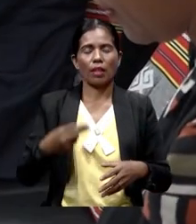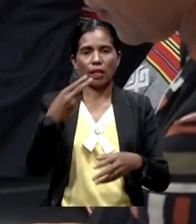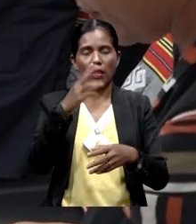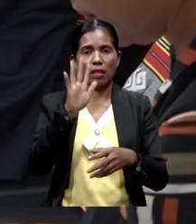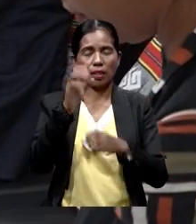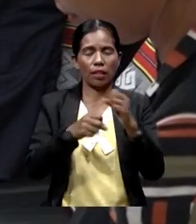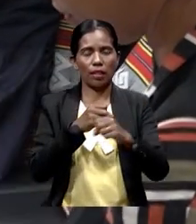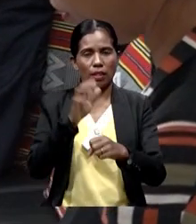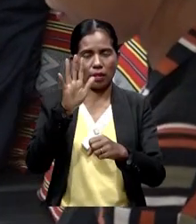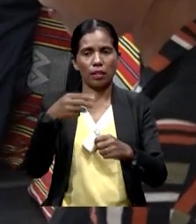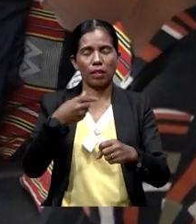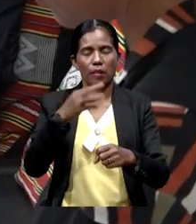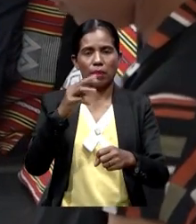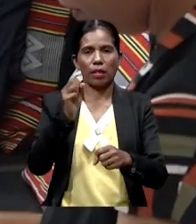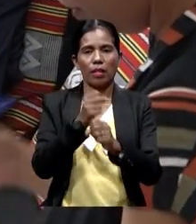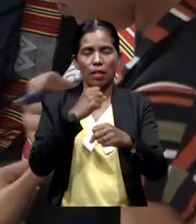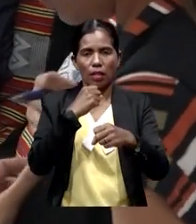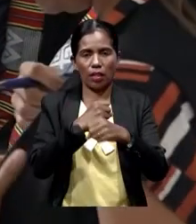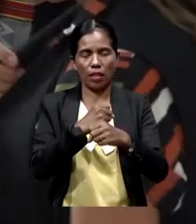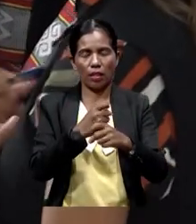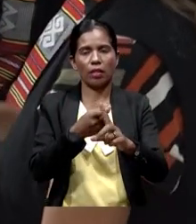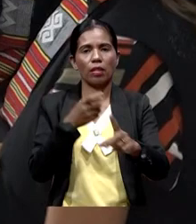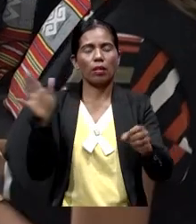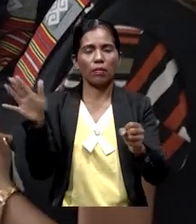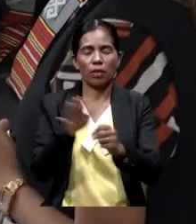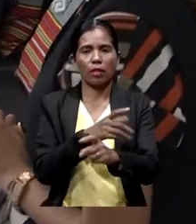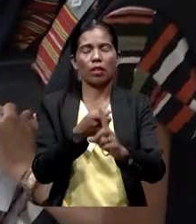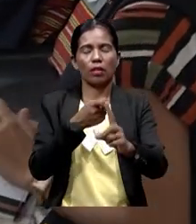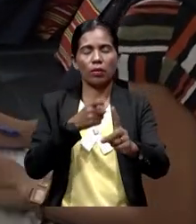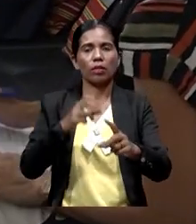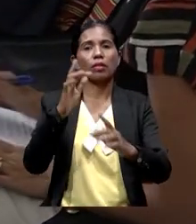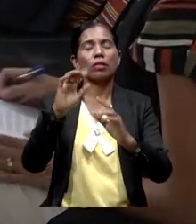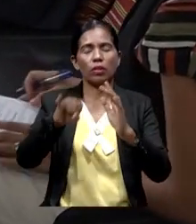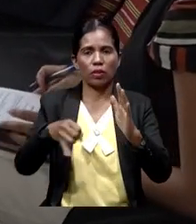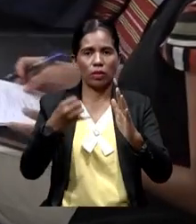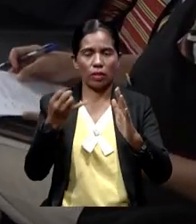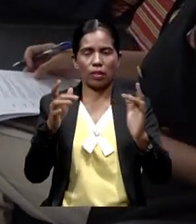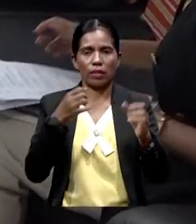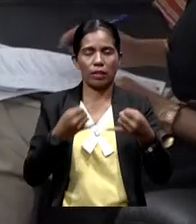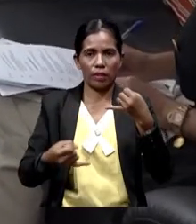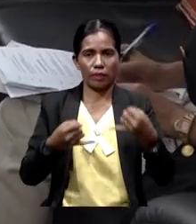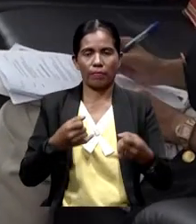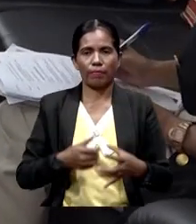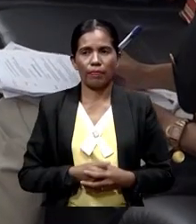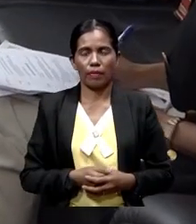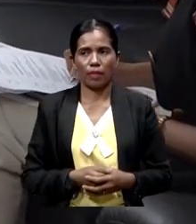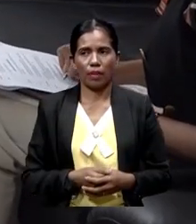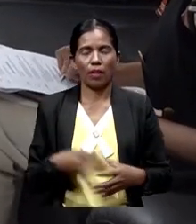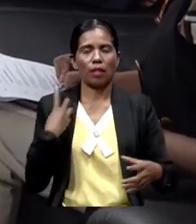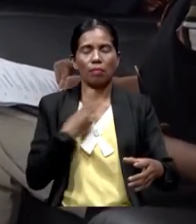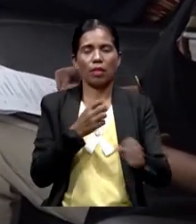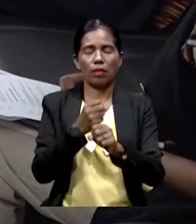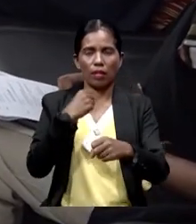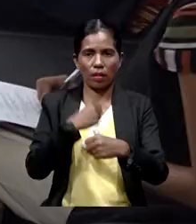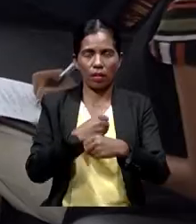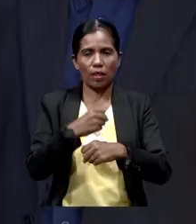aniversário, Gemen Mosse lança a aplicação de completa o jornal digital. Este aniversário, na nossa ocasião,